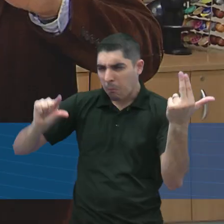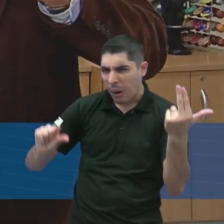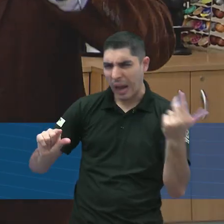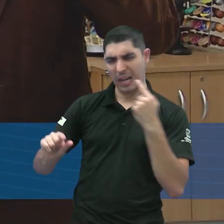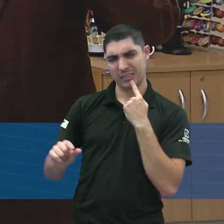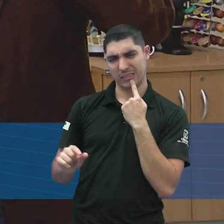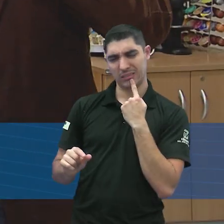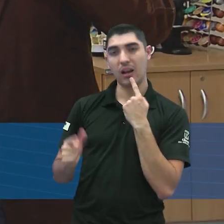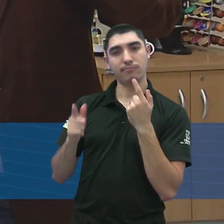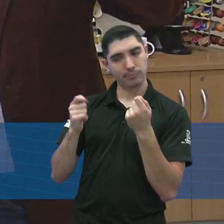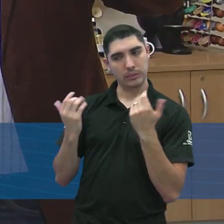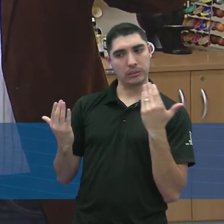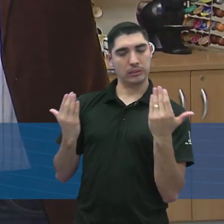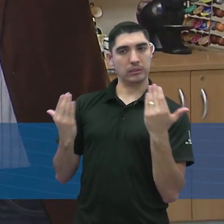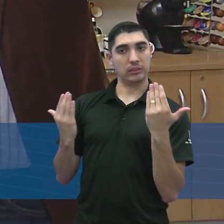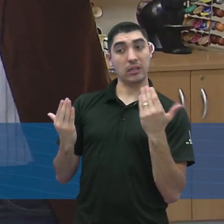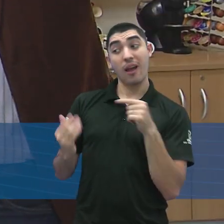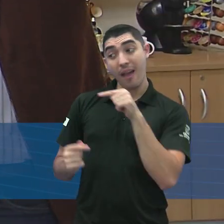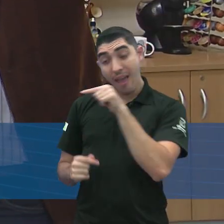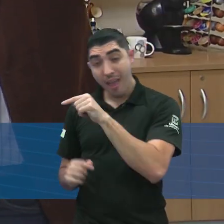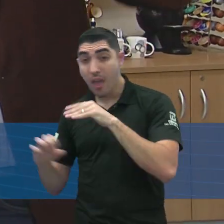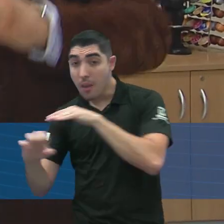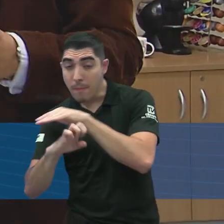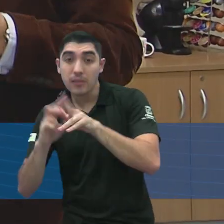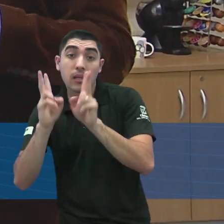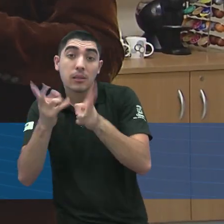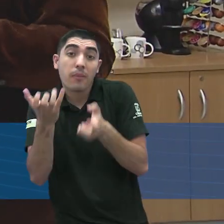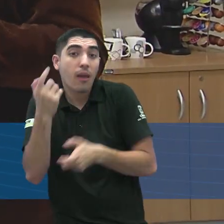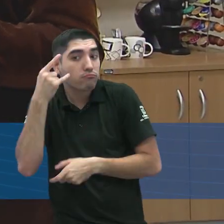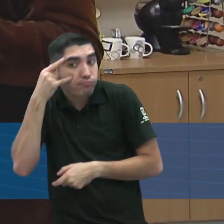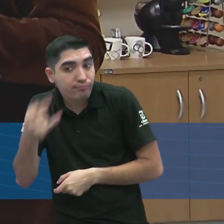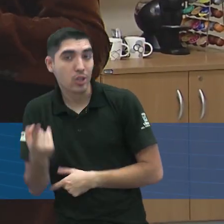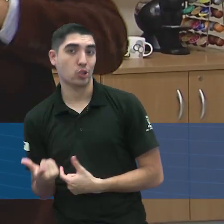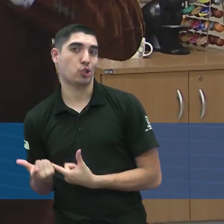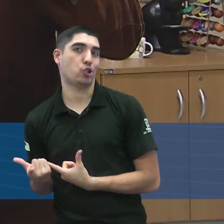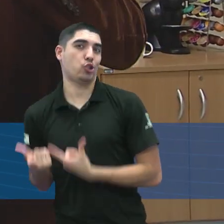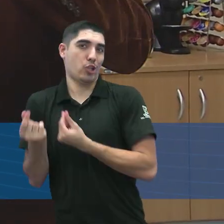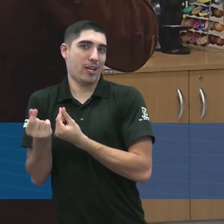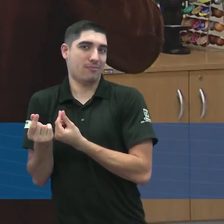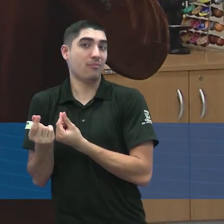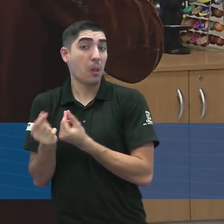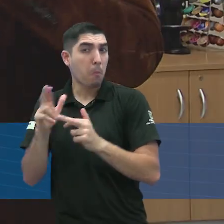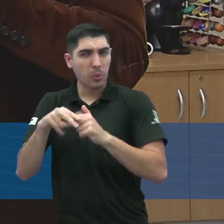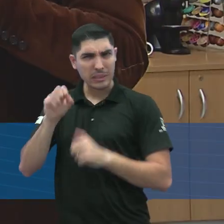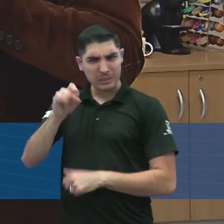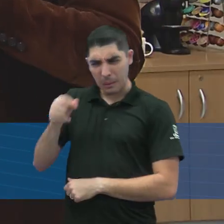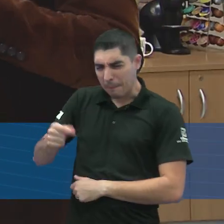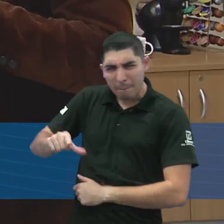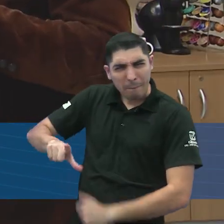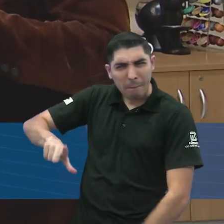vai comprar o produto por X, ele vai colocar mais alguma gordurinha para ele poder ter lucro. Então, se o preço médio de